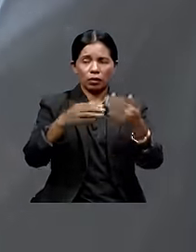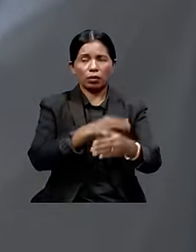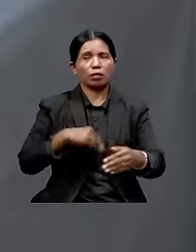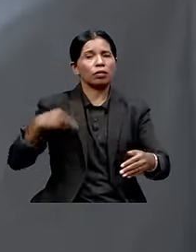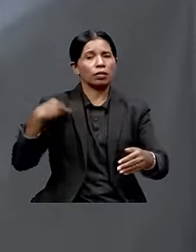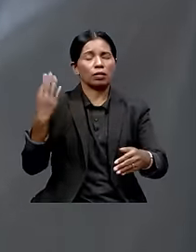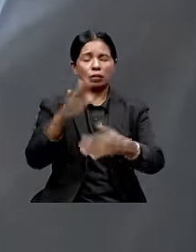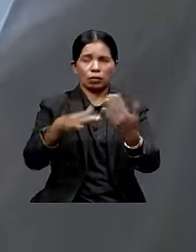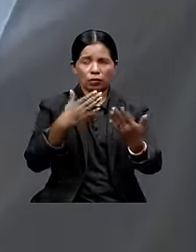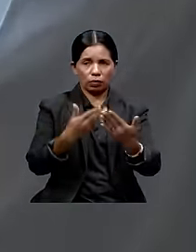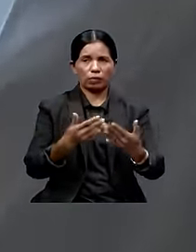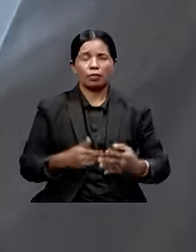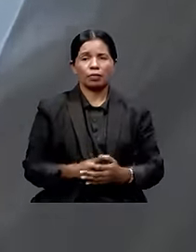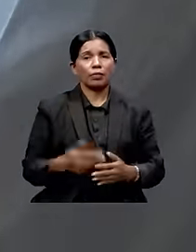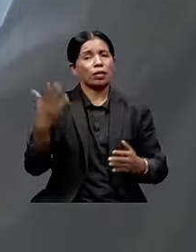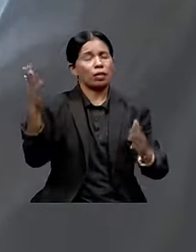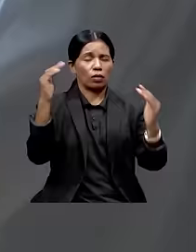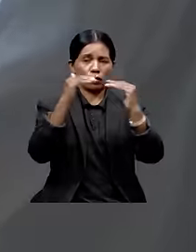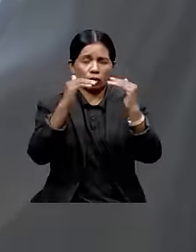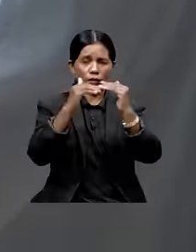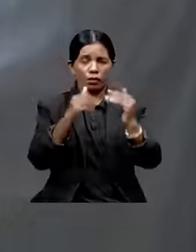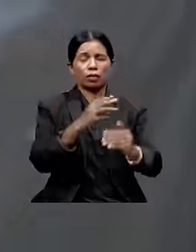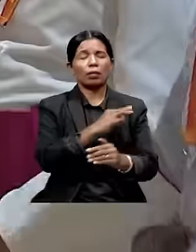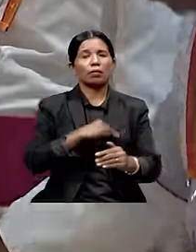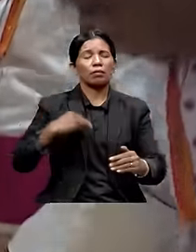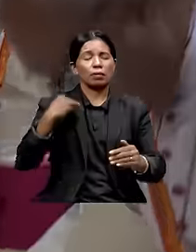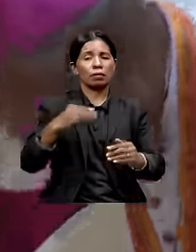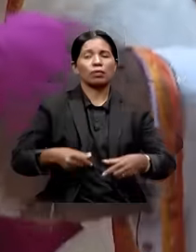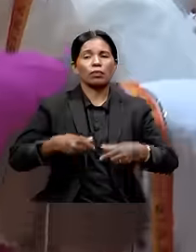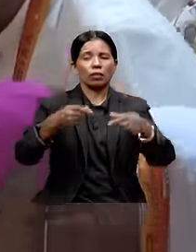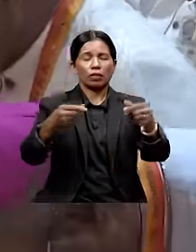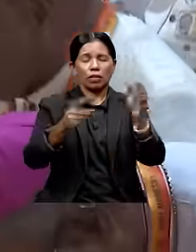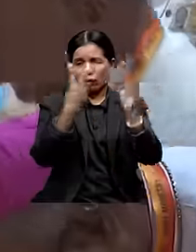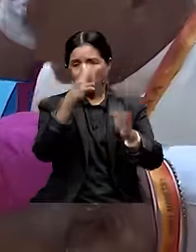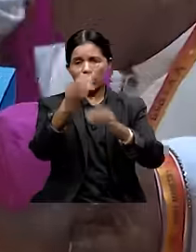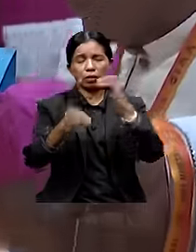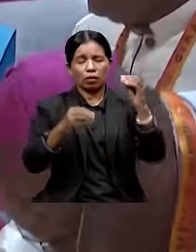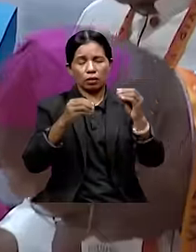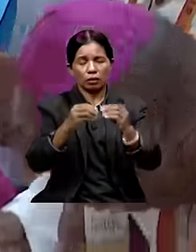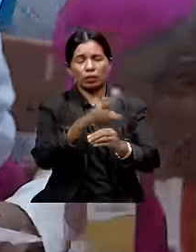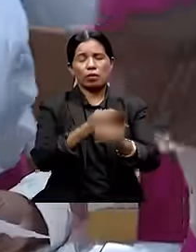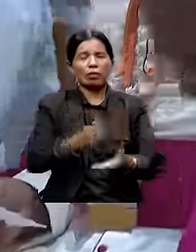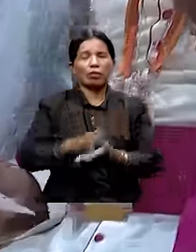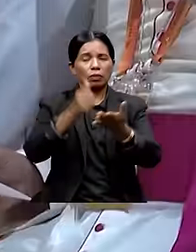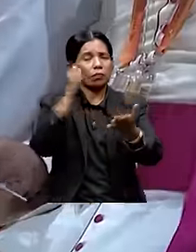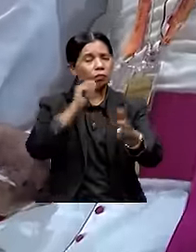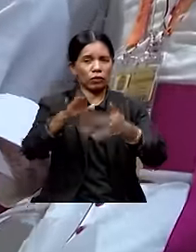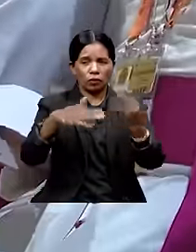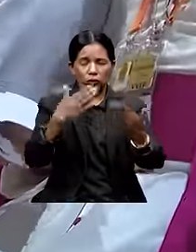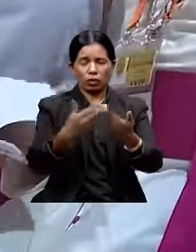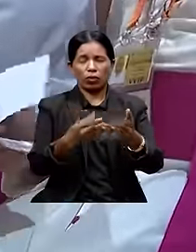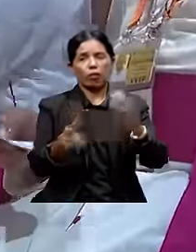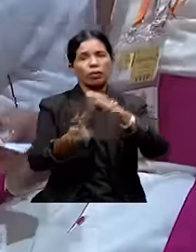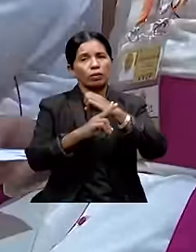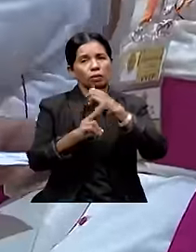no catequista Sira. E encontro ne, irmã Leorena Leonardo, fomos ne testemunha, quando a assistência para feito Sira, neve sai